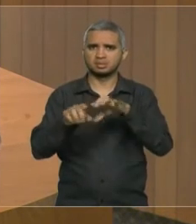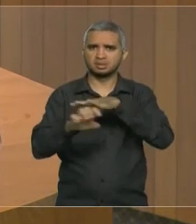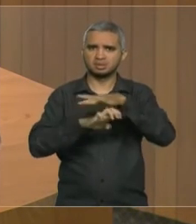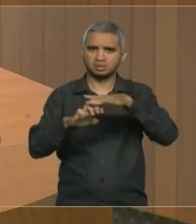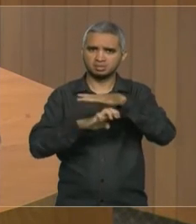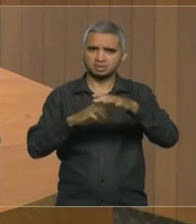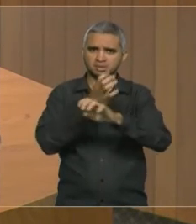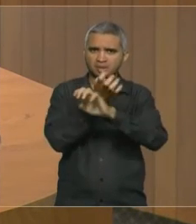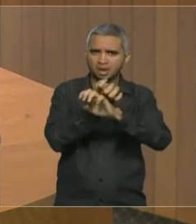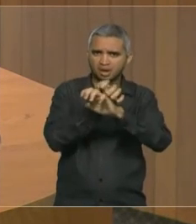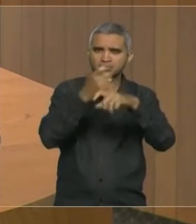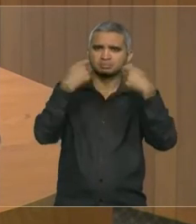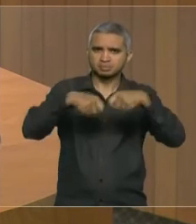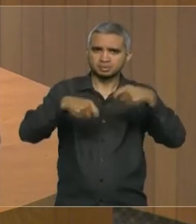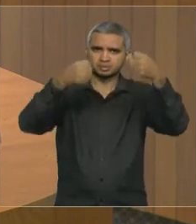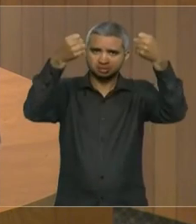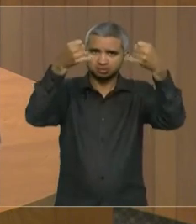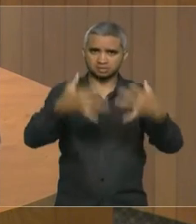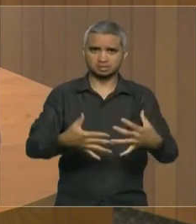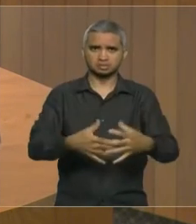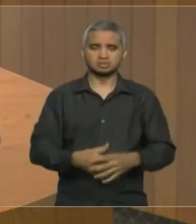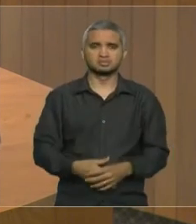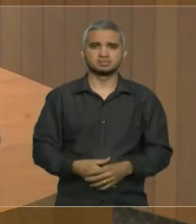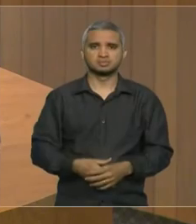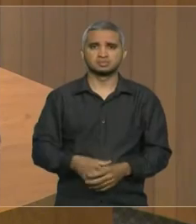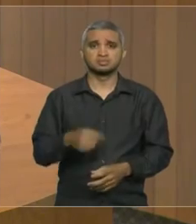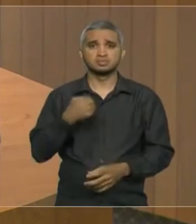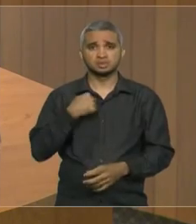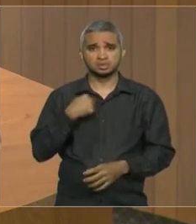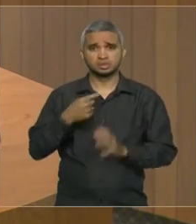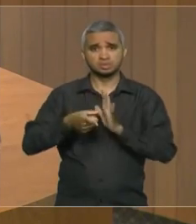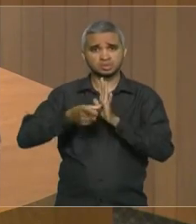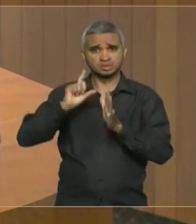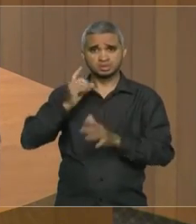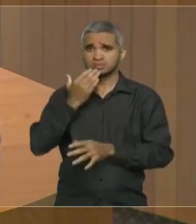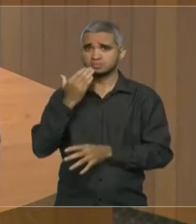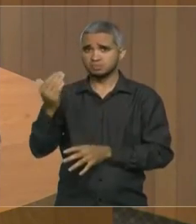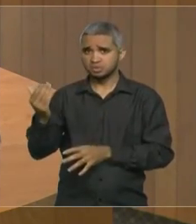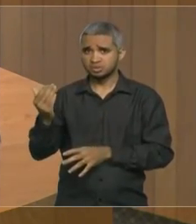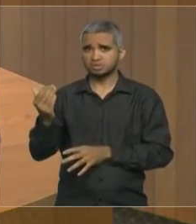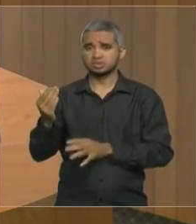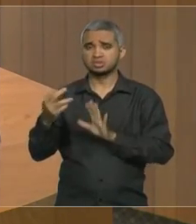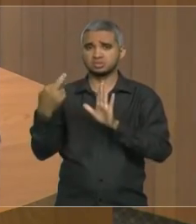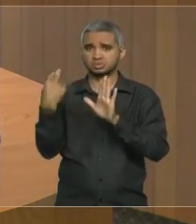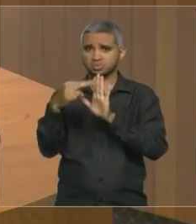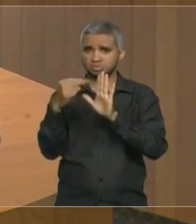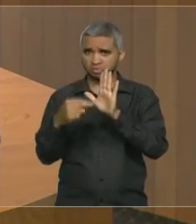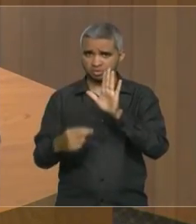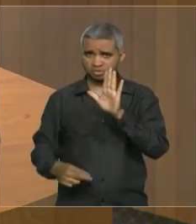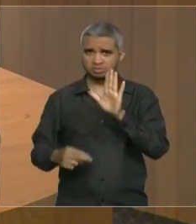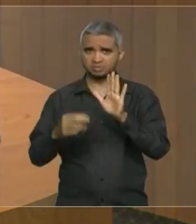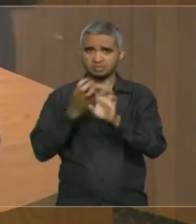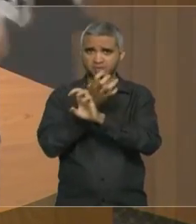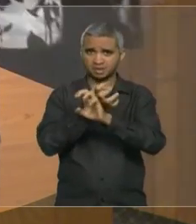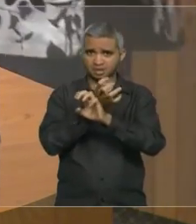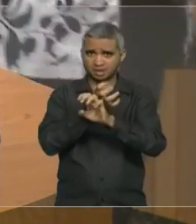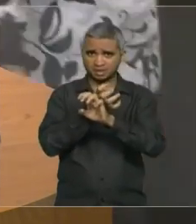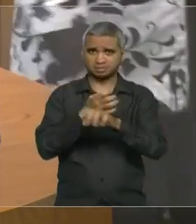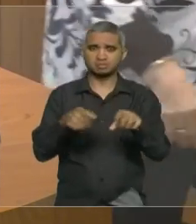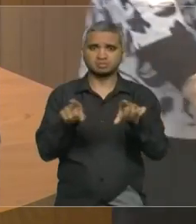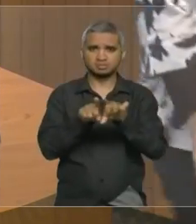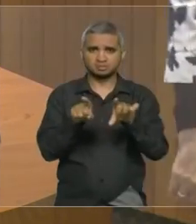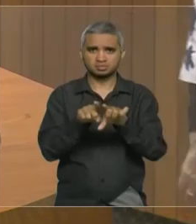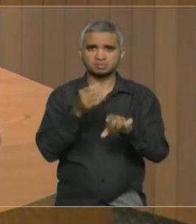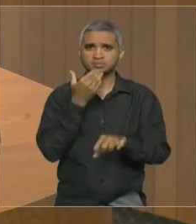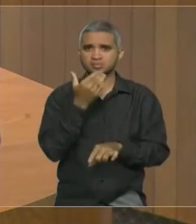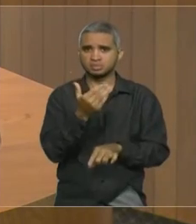estamos solicitando também, além da relação que já havíamos solicitado à CAEMA, estamos solicitando também o Ministério